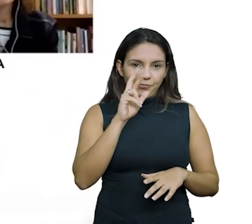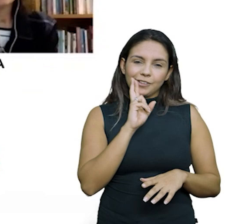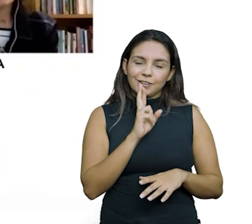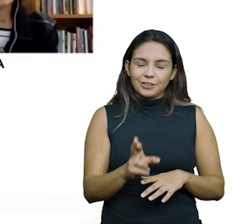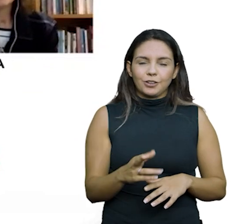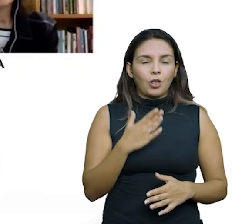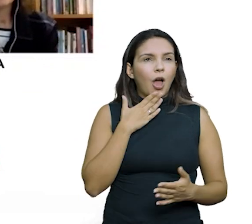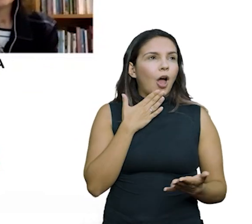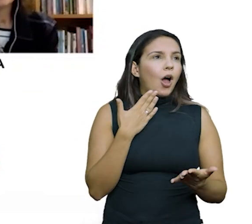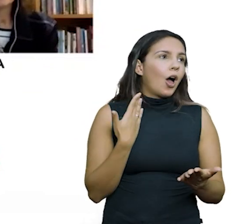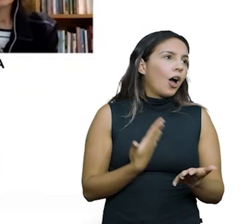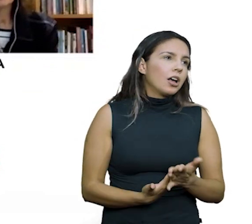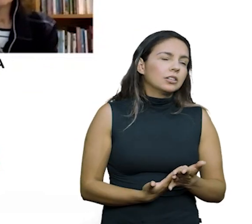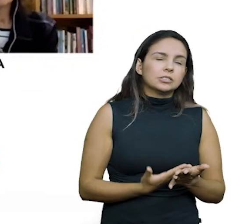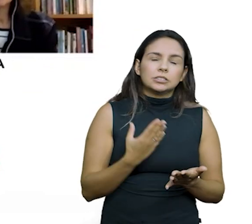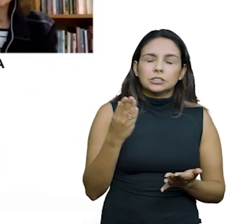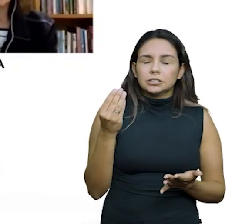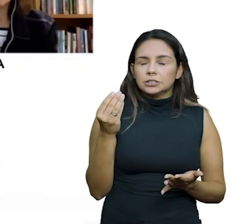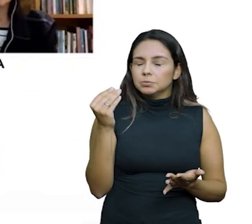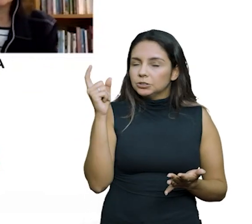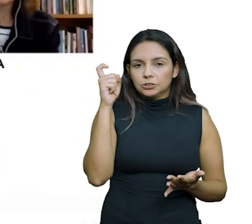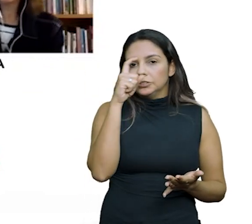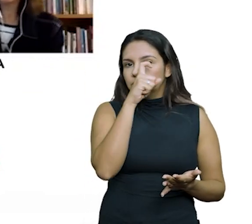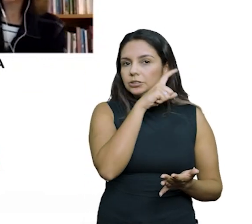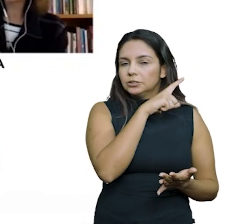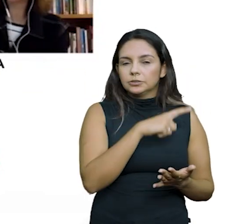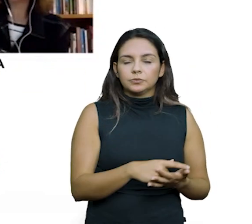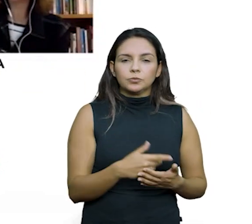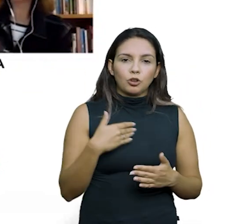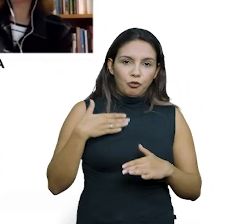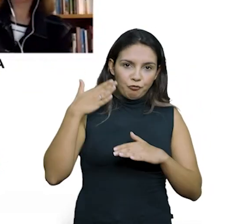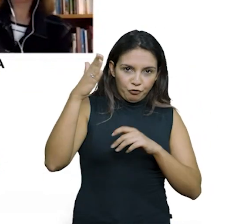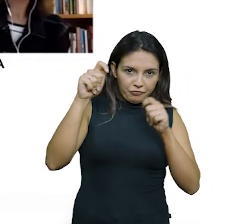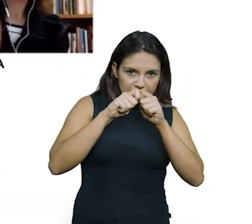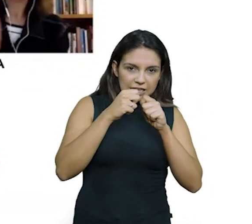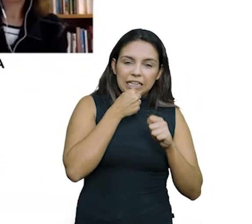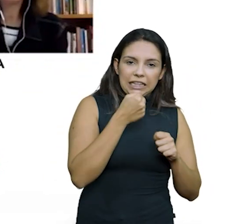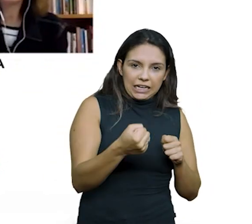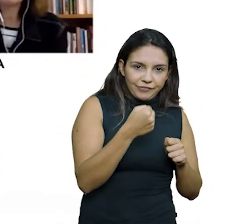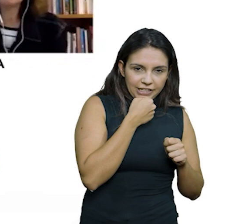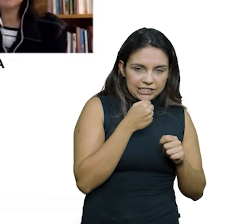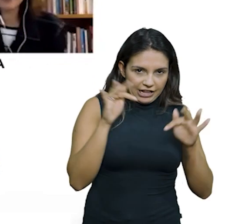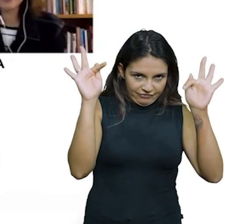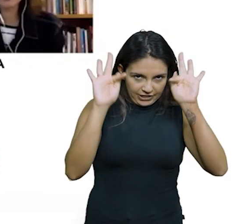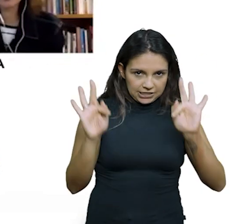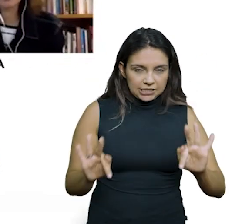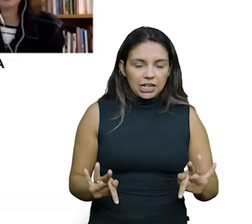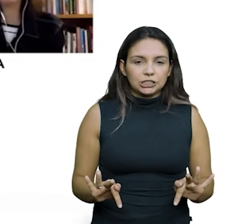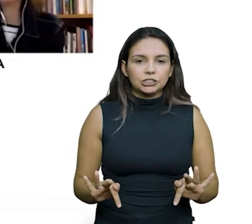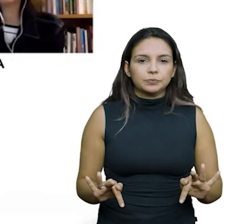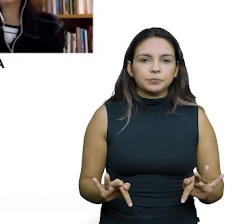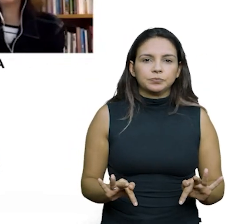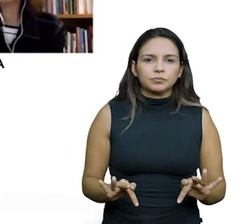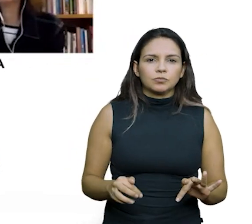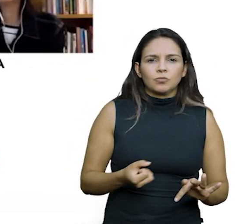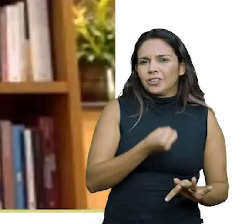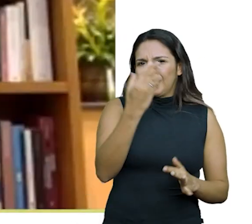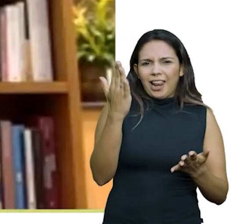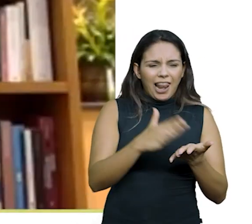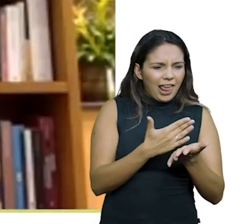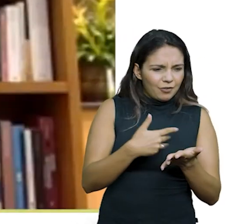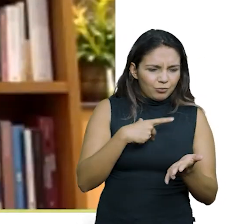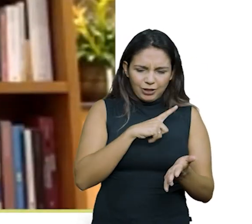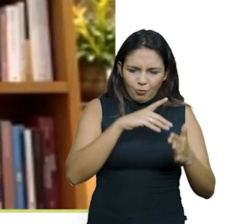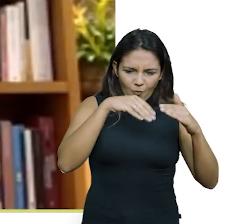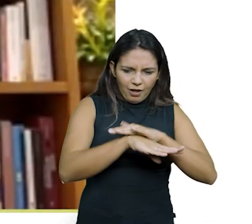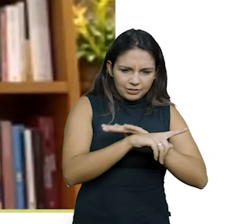Nossa, Afonso, é muito difícil. Muito Engraçado que eu fui fazer entrevistas sobre felicidade, tem não sei quantos livros aqui